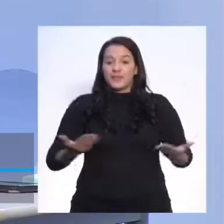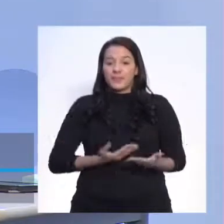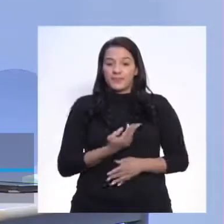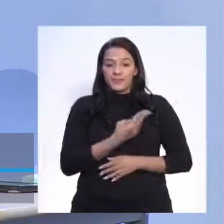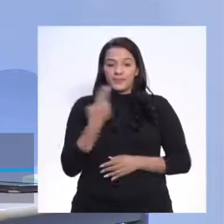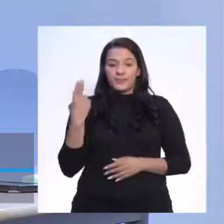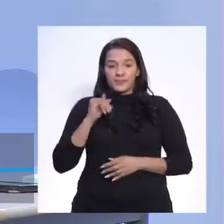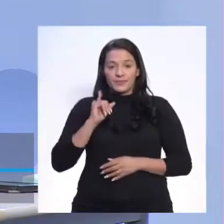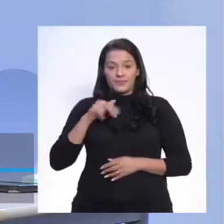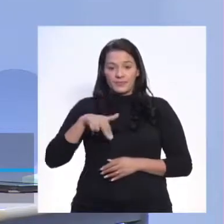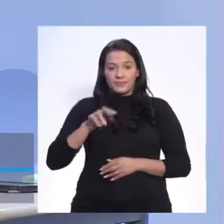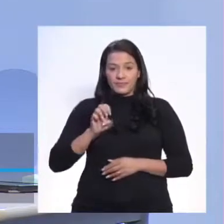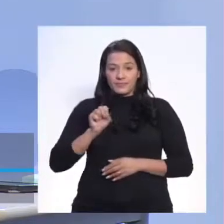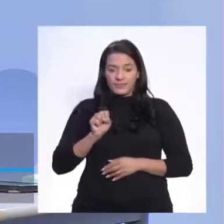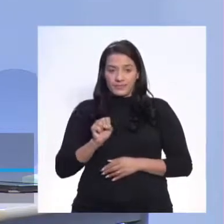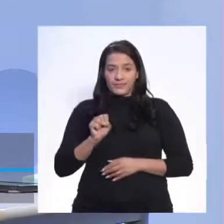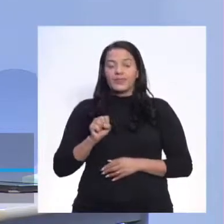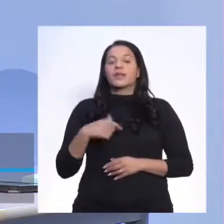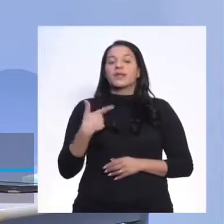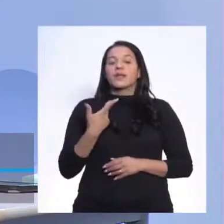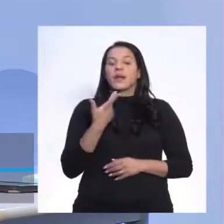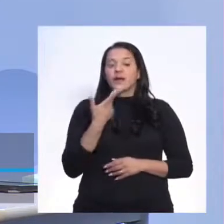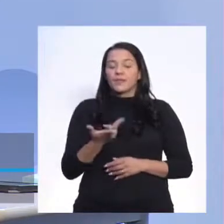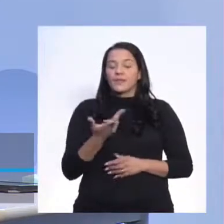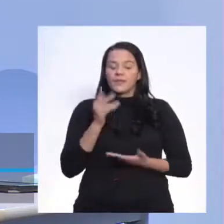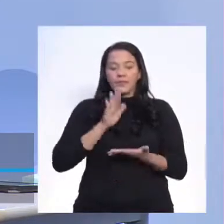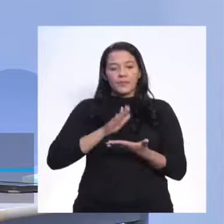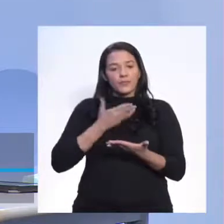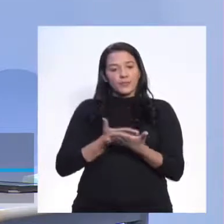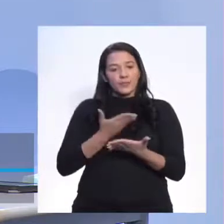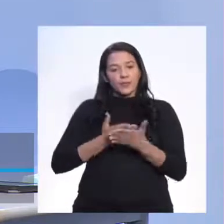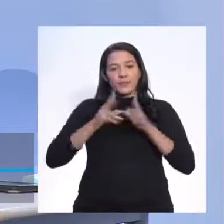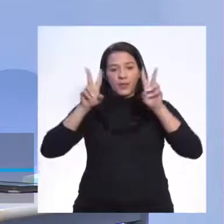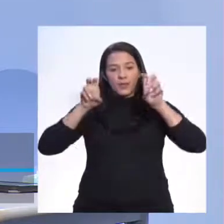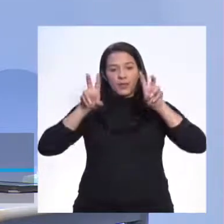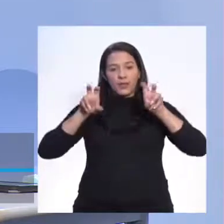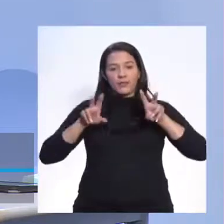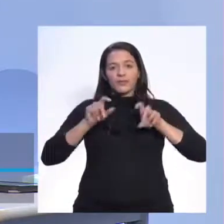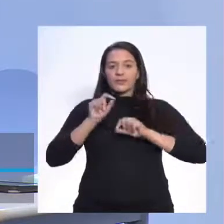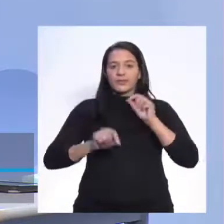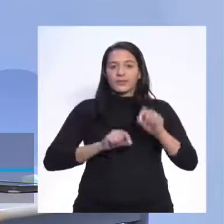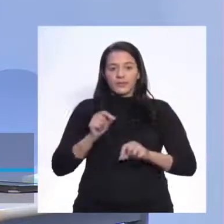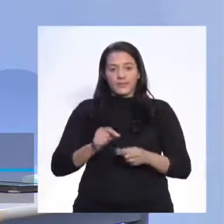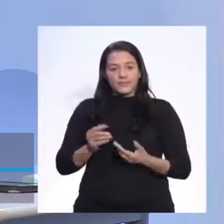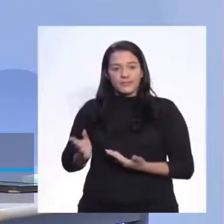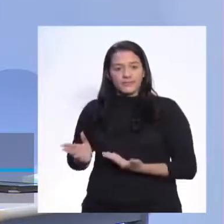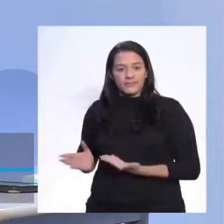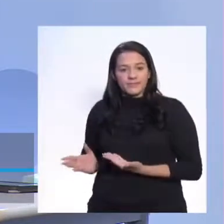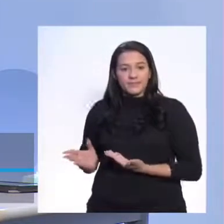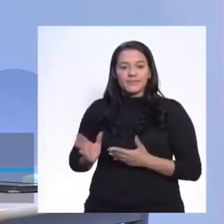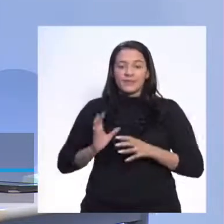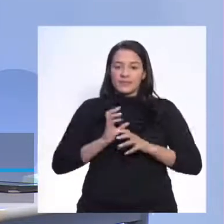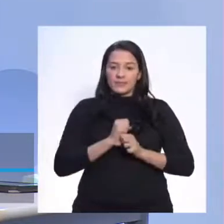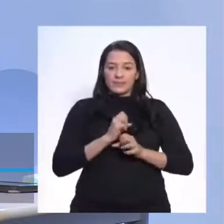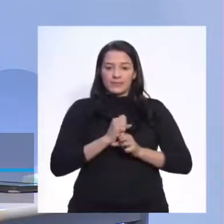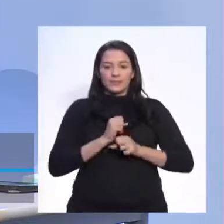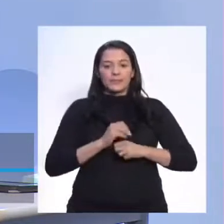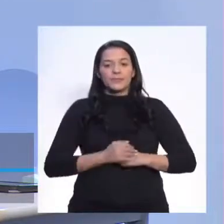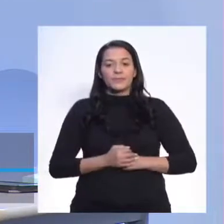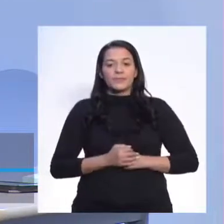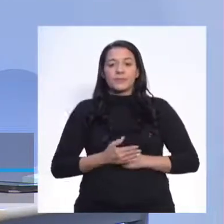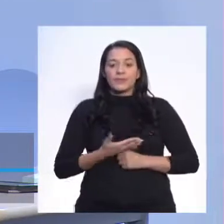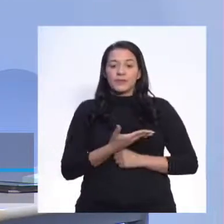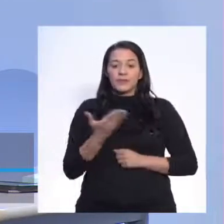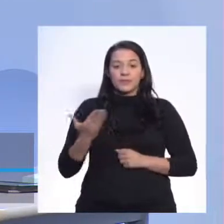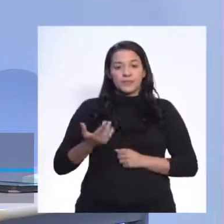professora Inês e hoje o assunto da nossa aula é o princípio fundamental da contagem, fazendo parte